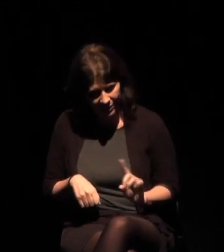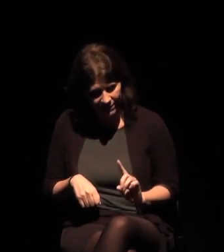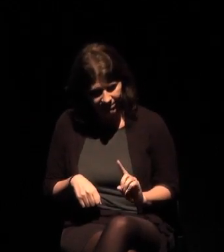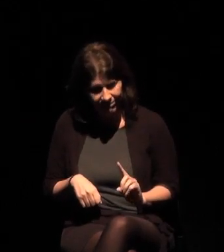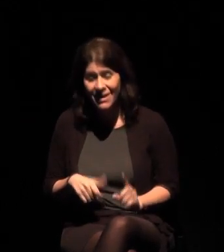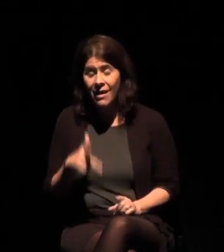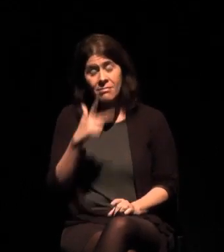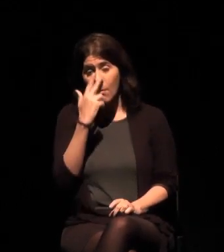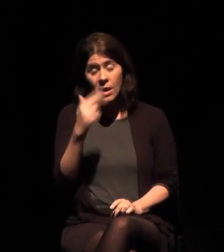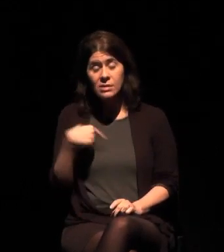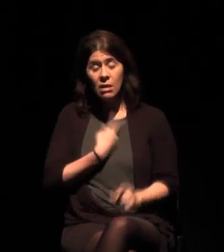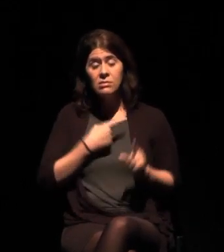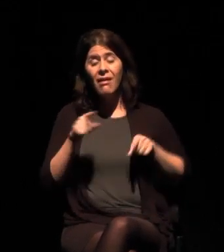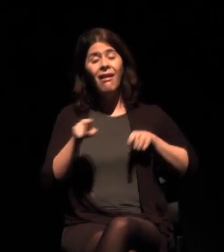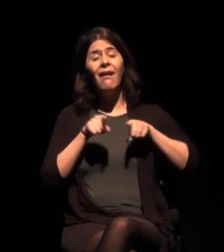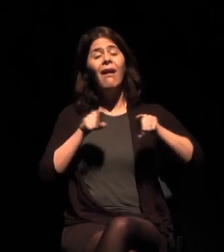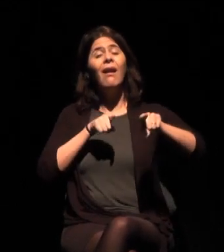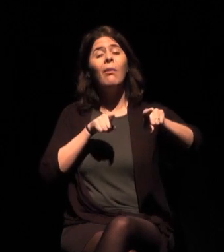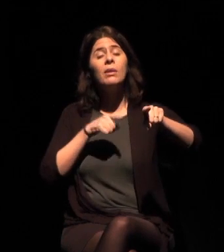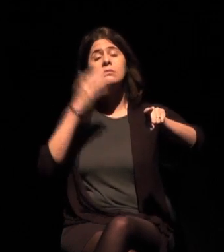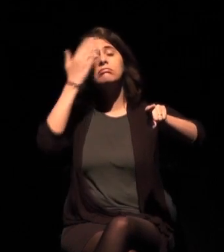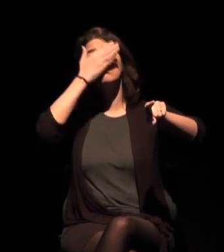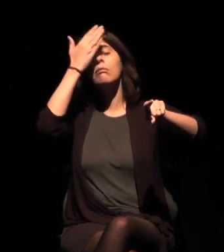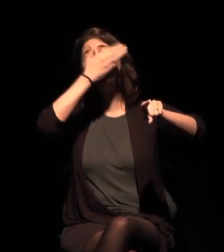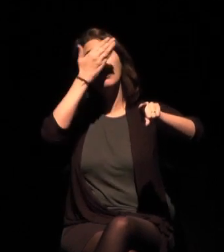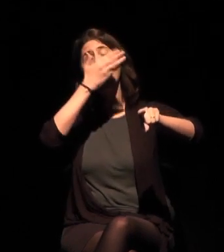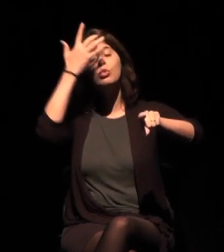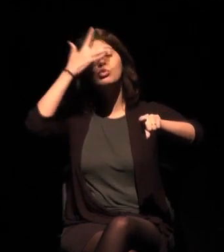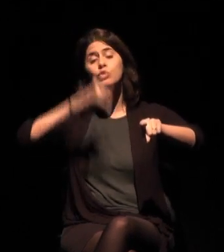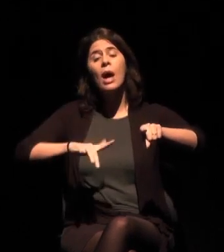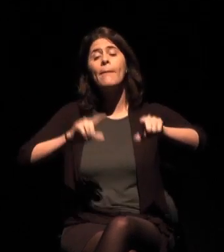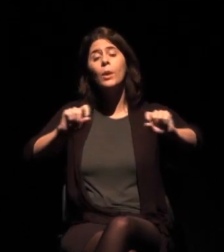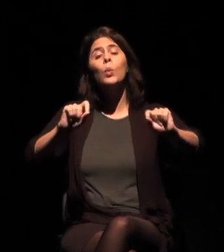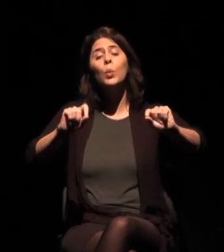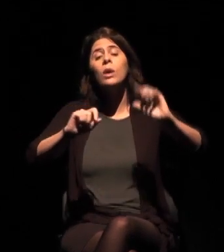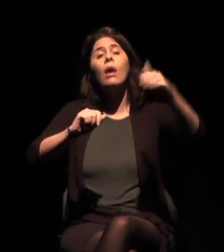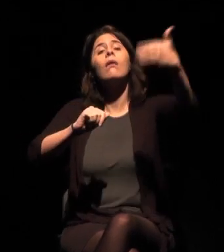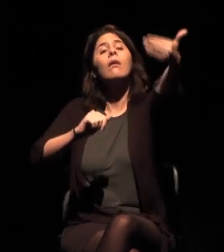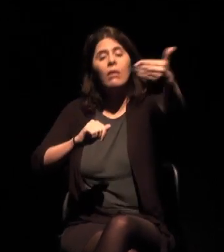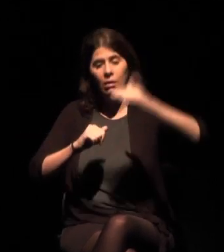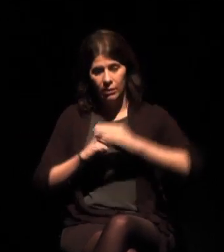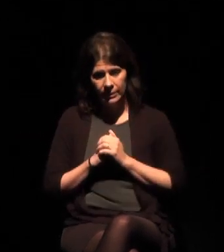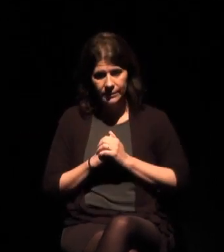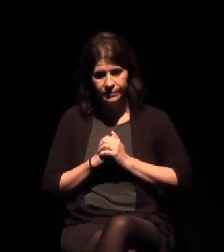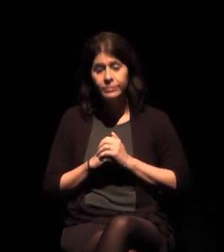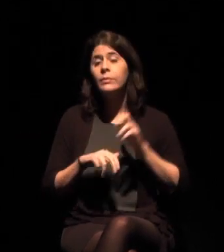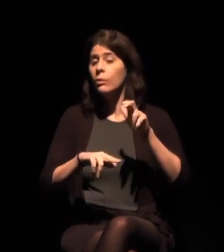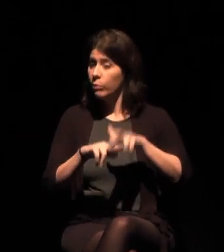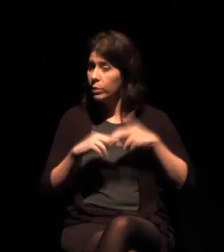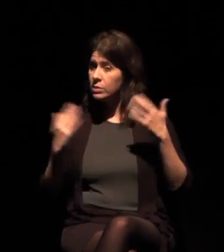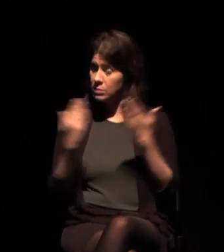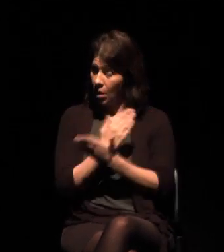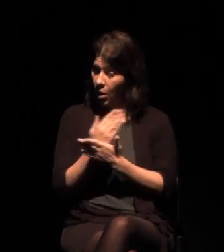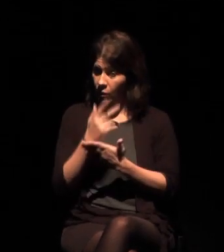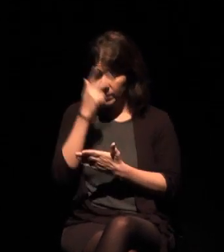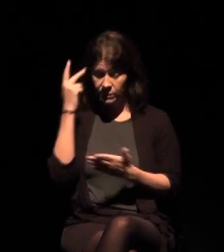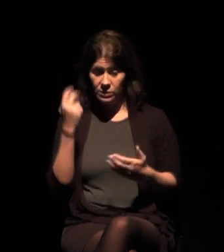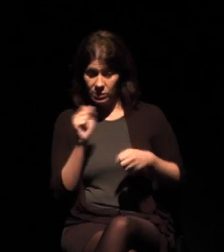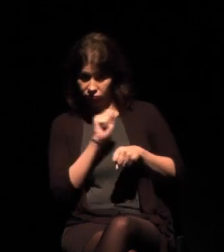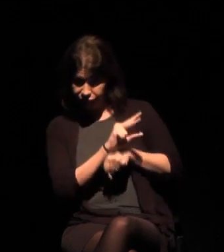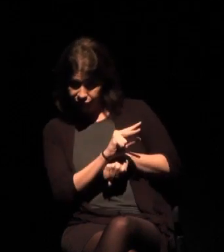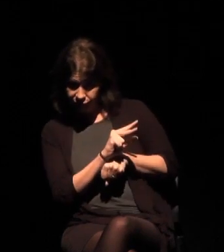né e é por isso que felizmente entre algumas pessoas na universidade mas sobretudo parte em ciência e tecnologia